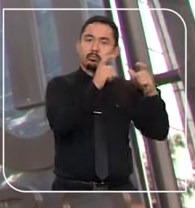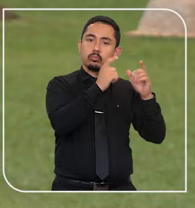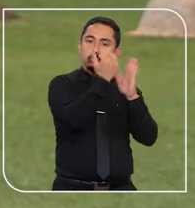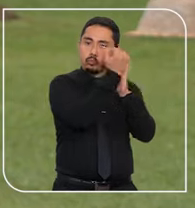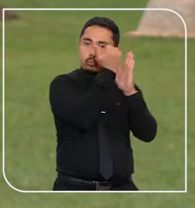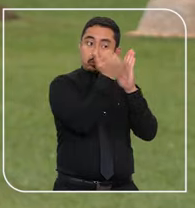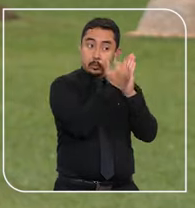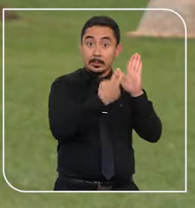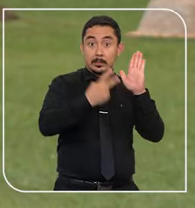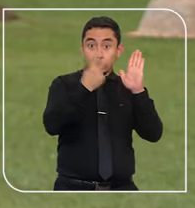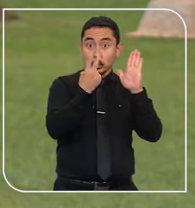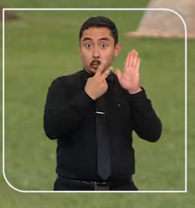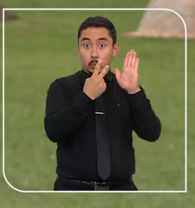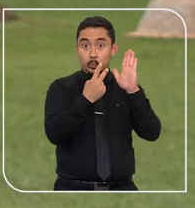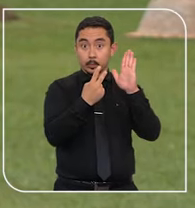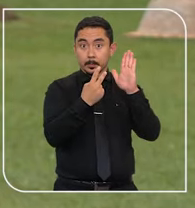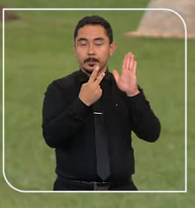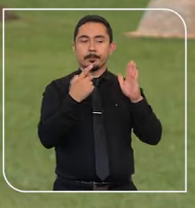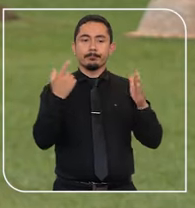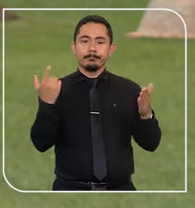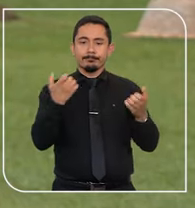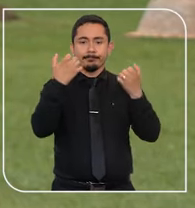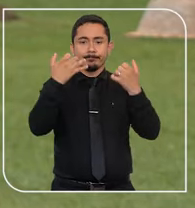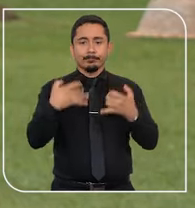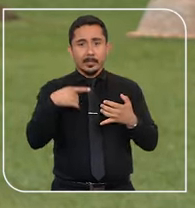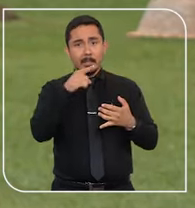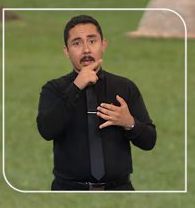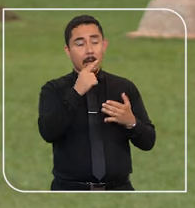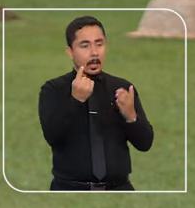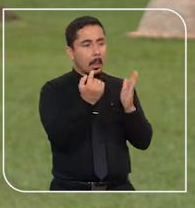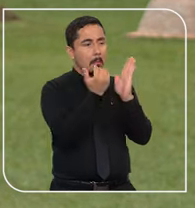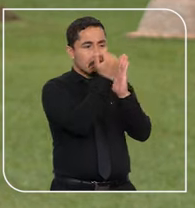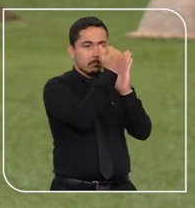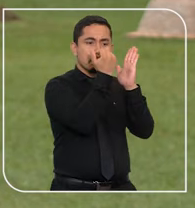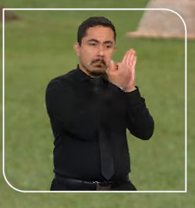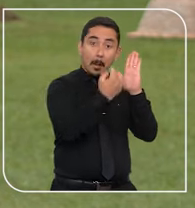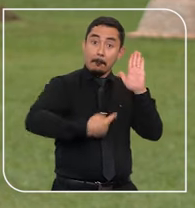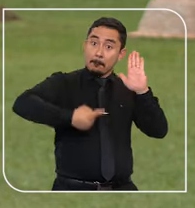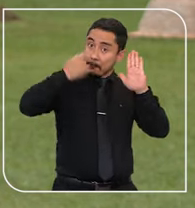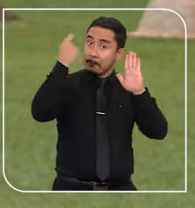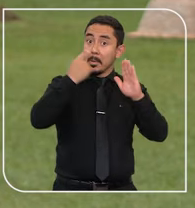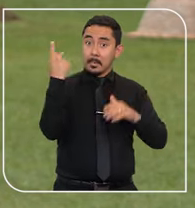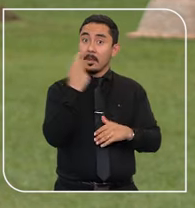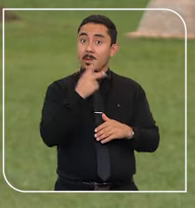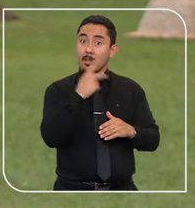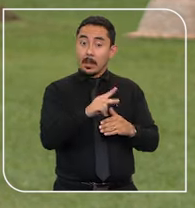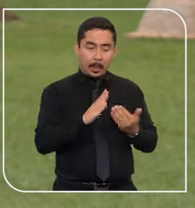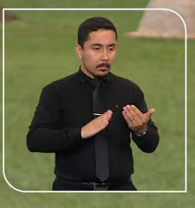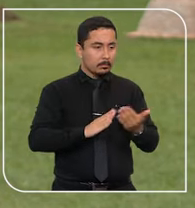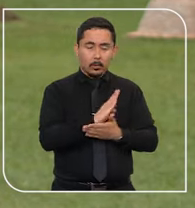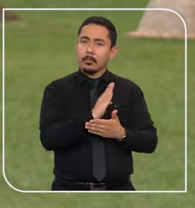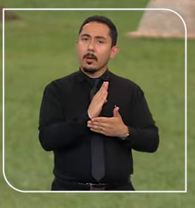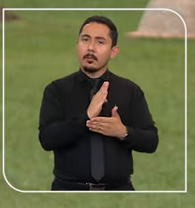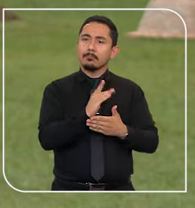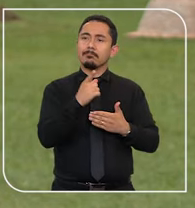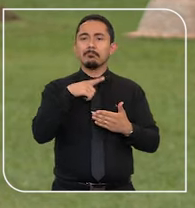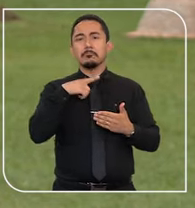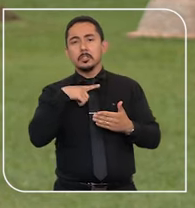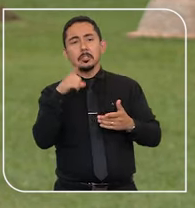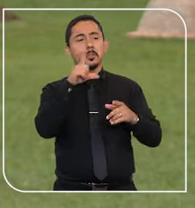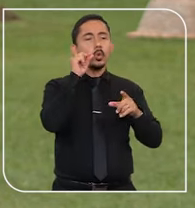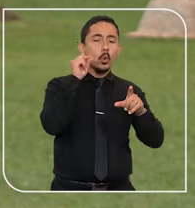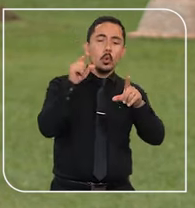justiça ele alegou que foi preterido na escolha da lotação por ter sido mais bem colocado a primeira convocação em que participou